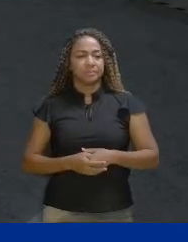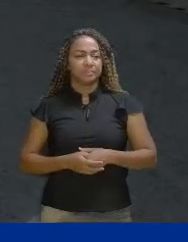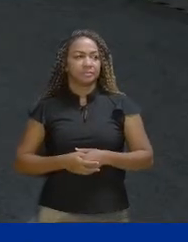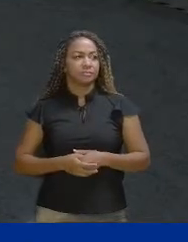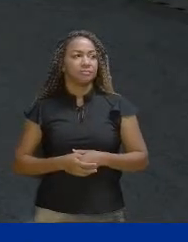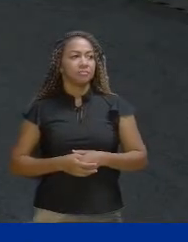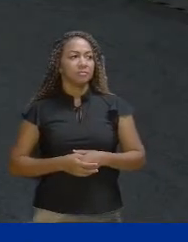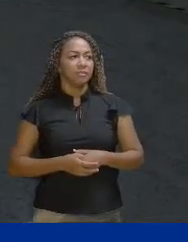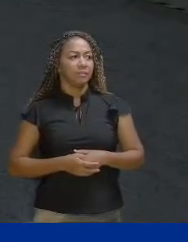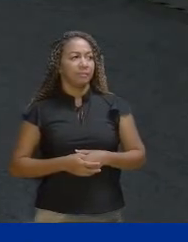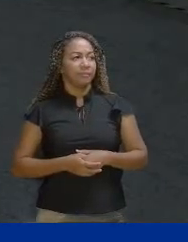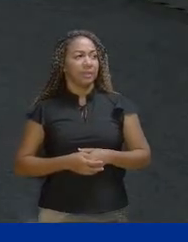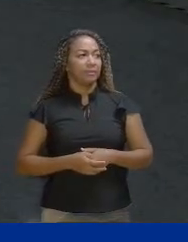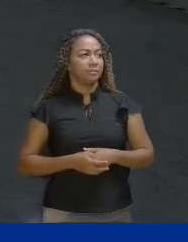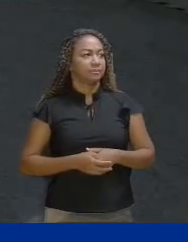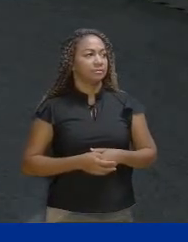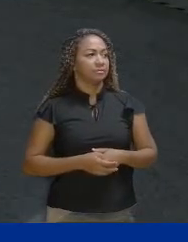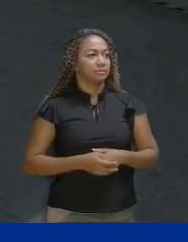Imagem ampla do plenário.